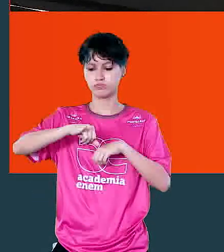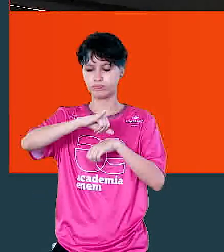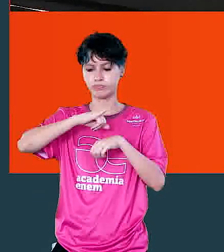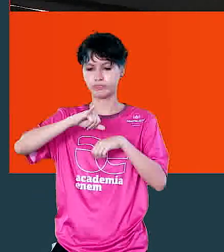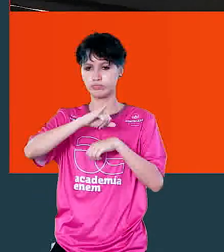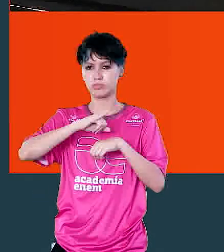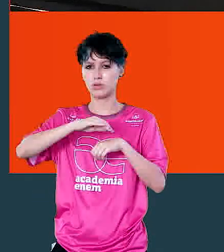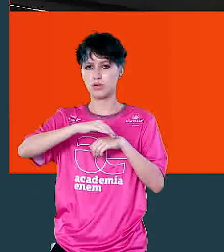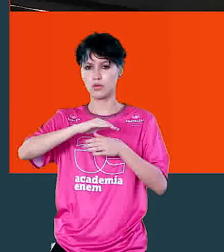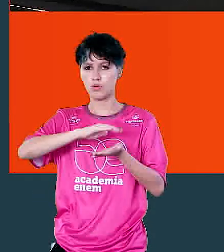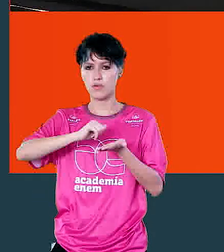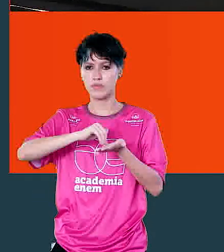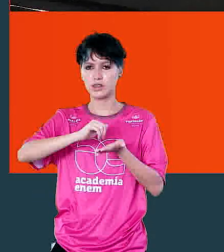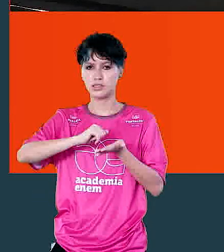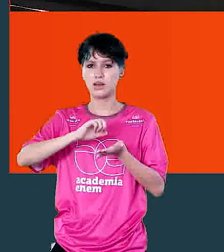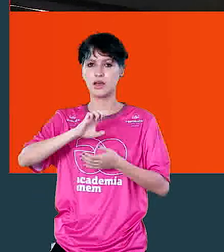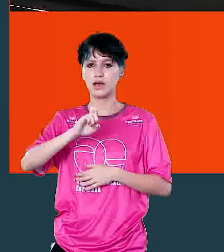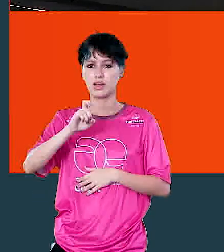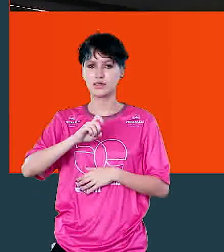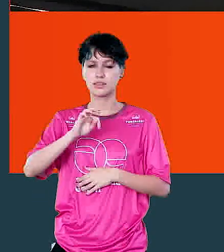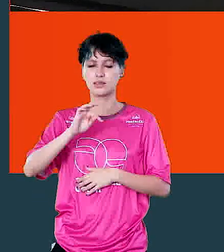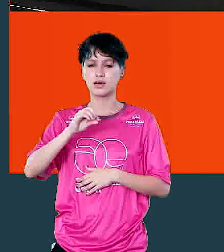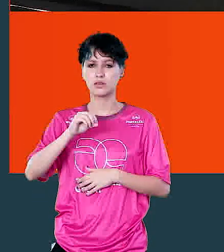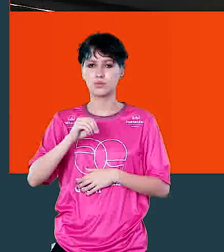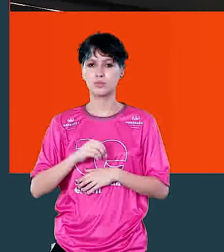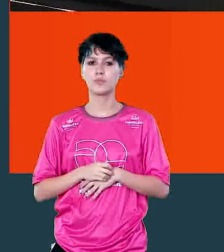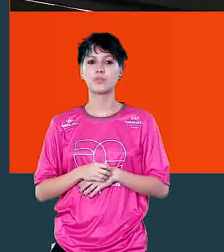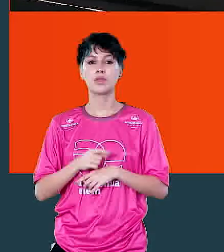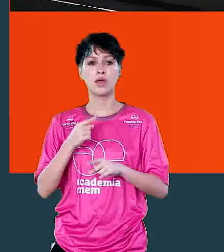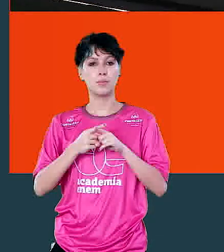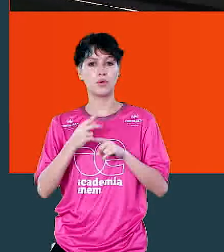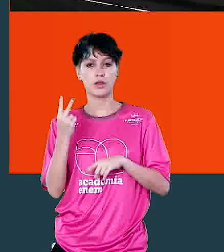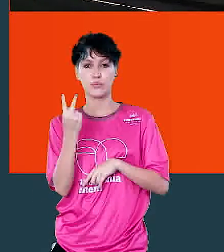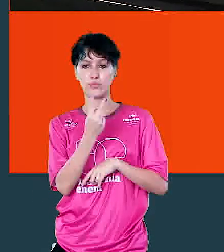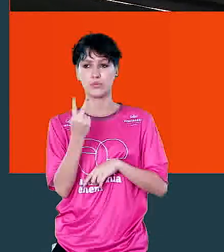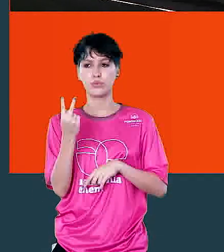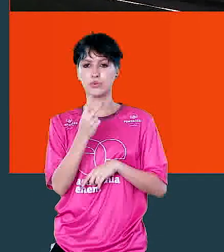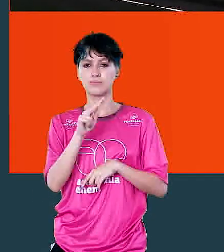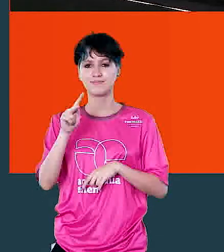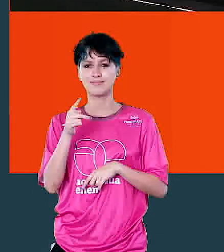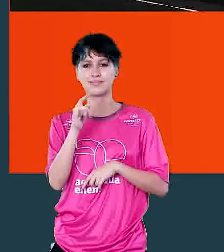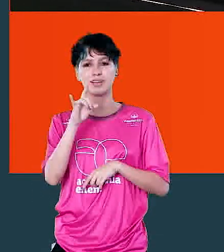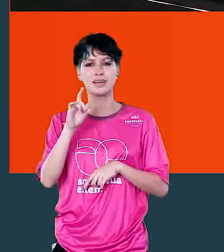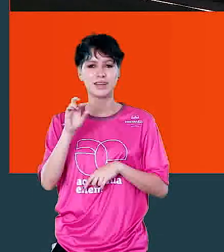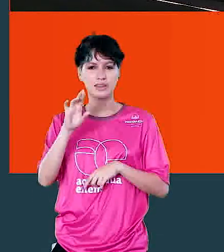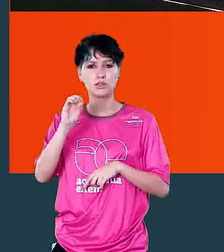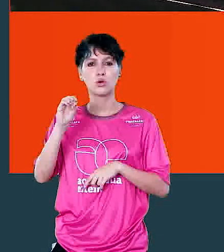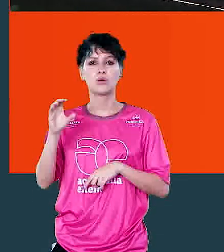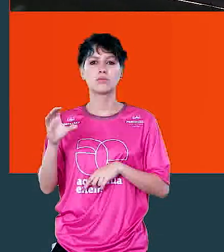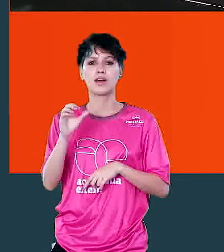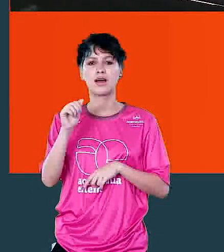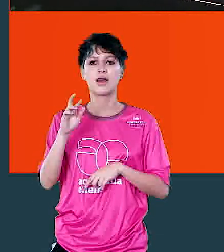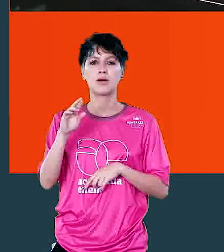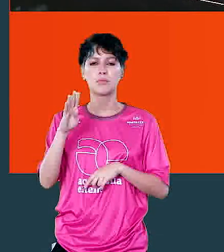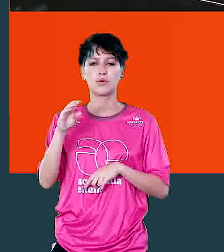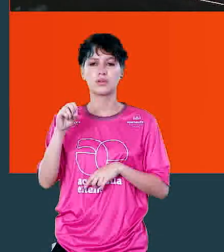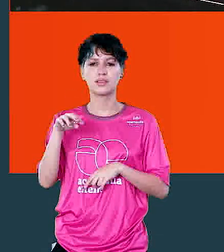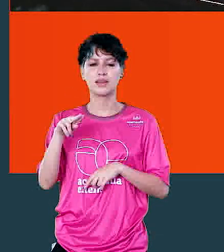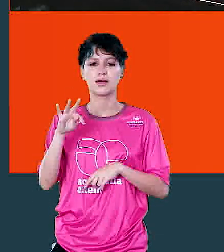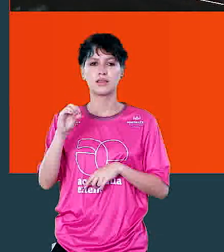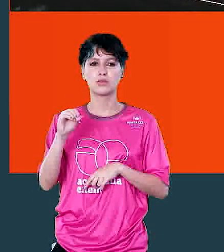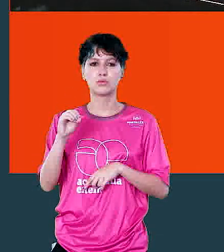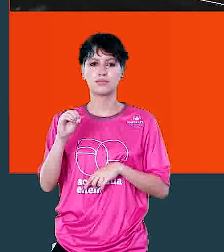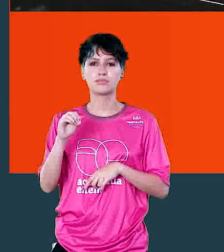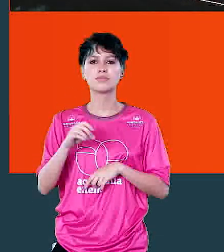hexano? Porque o hexano é um hidrocarboneto. E todo hidrocarboneto é o quê? Apolar. Então,